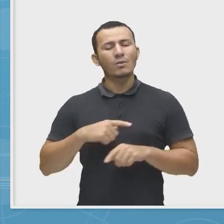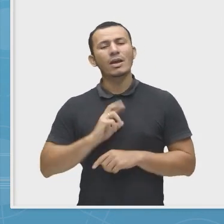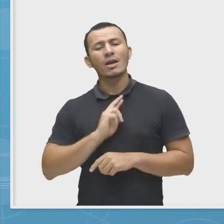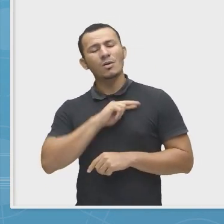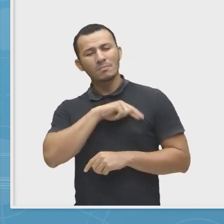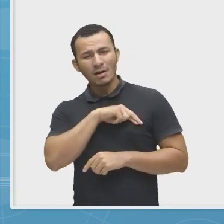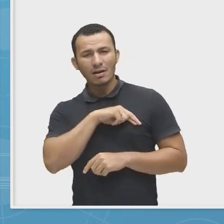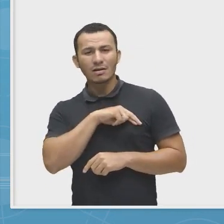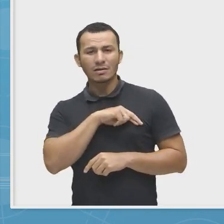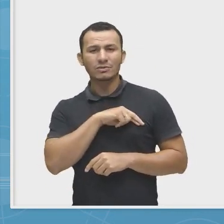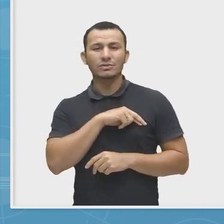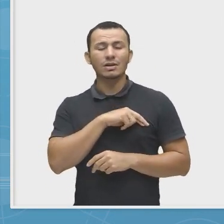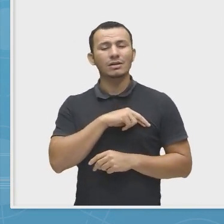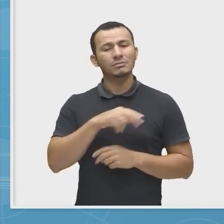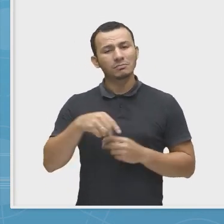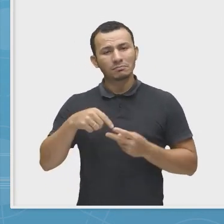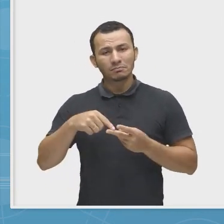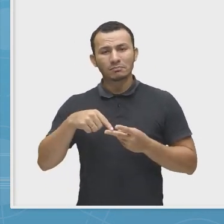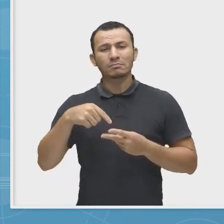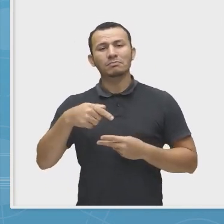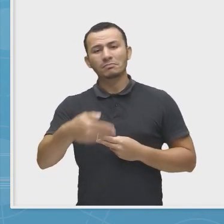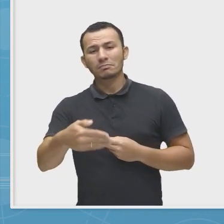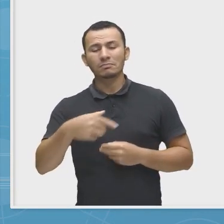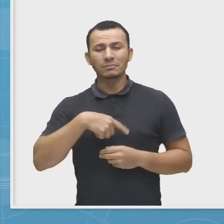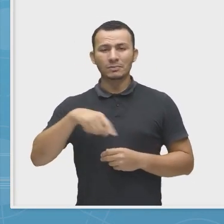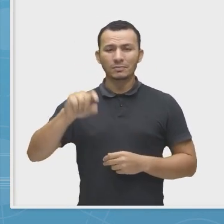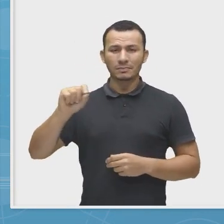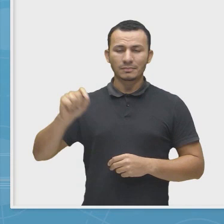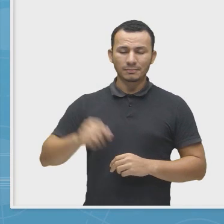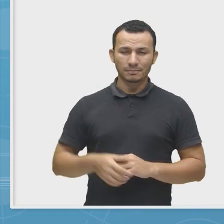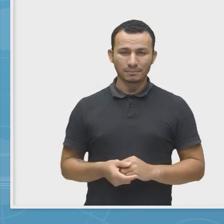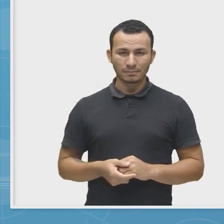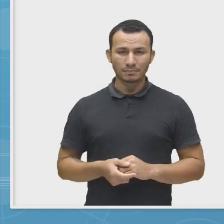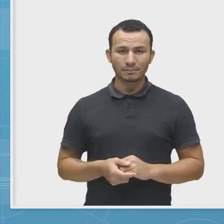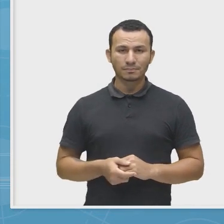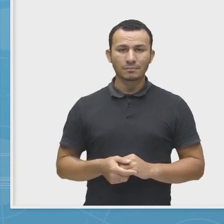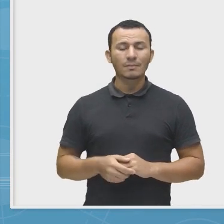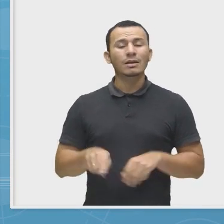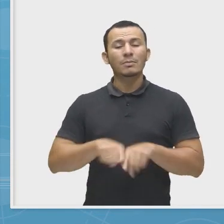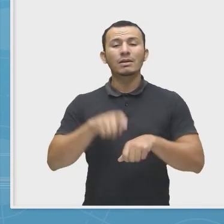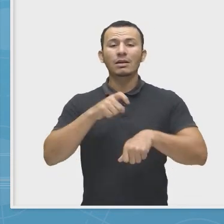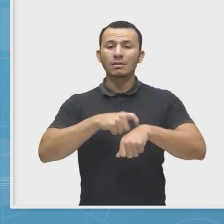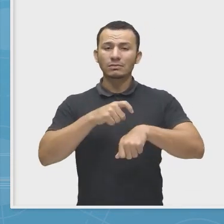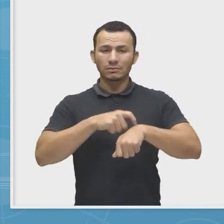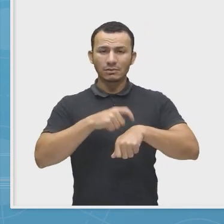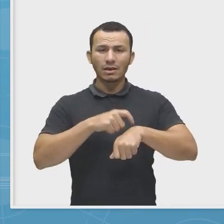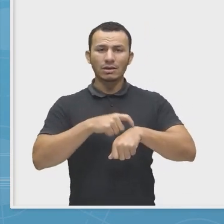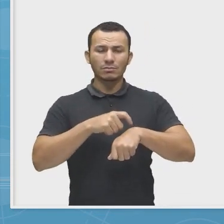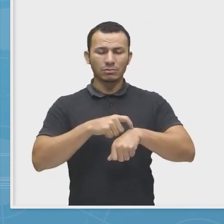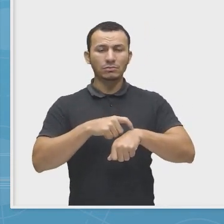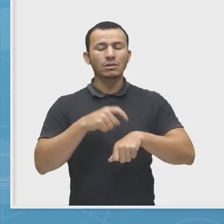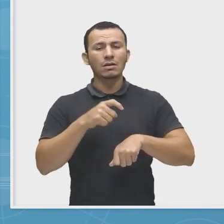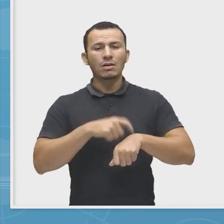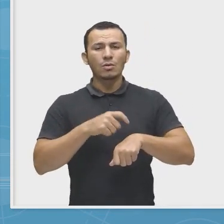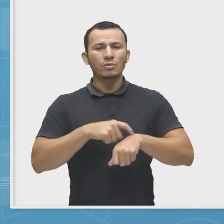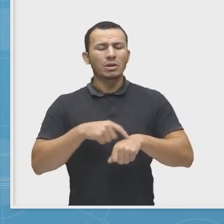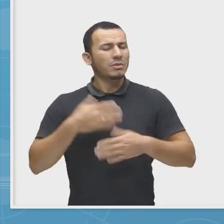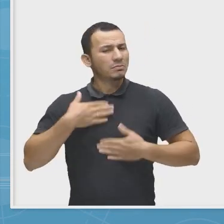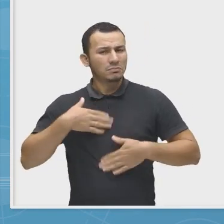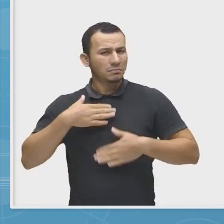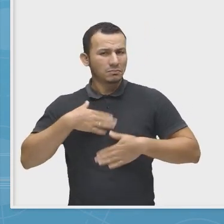românticas. Seguindo, nós temos aí o tempo vai ser usado sem